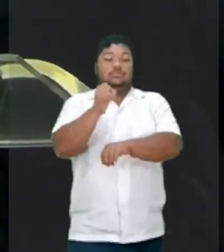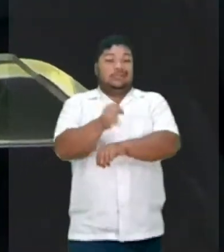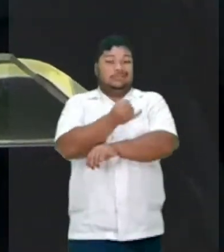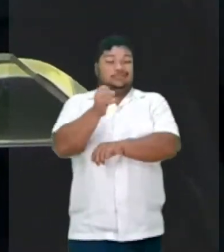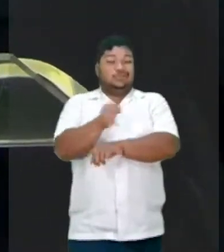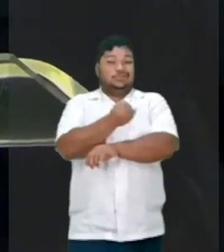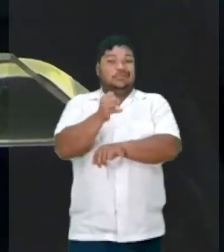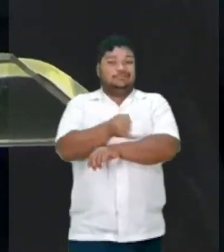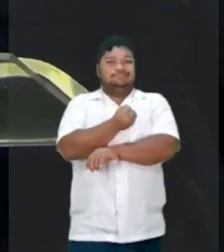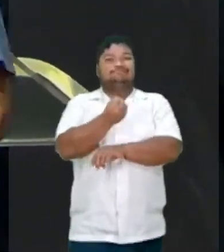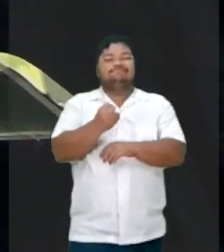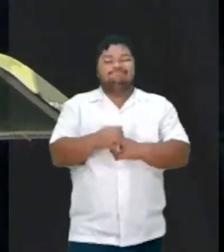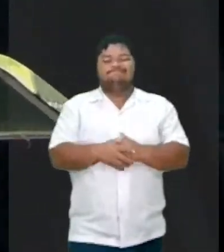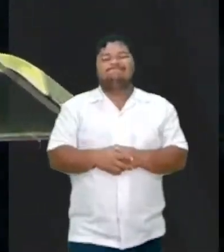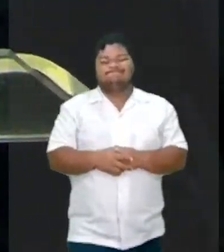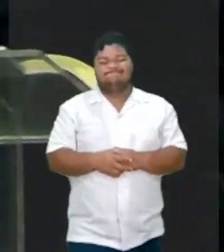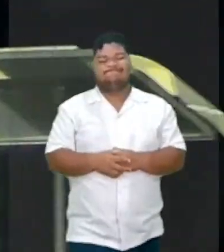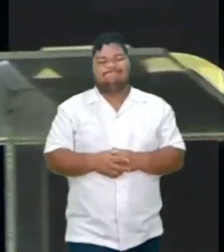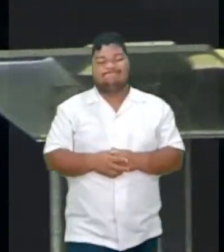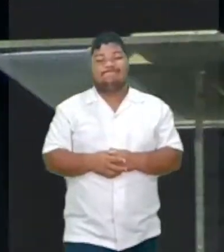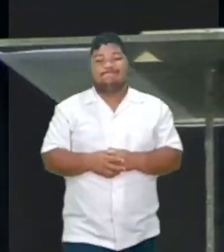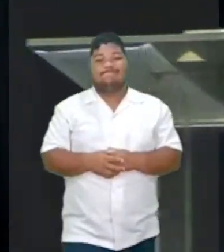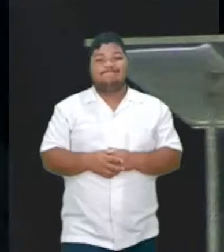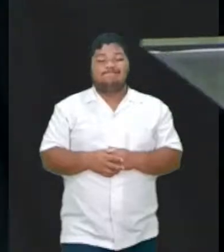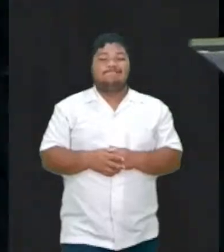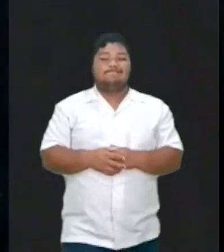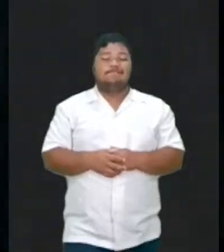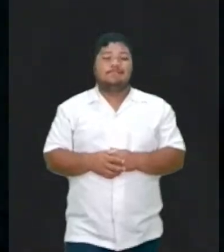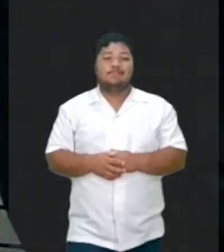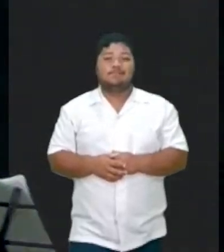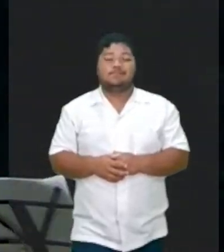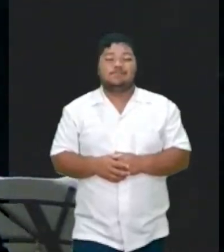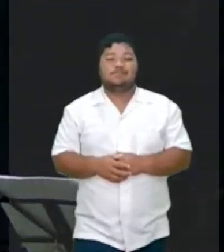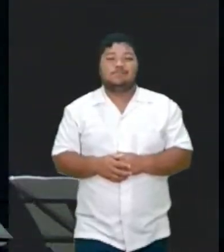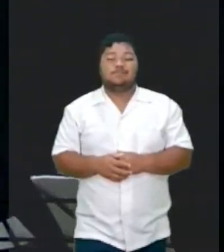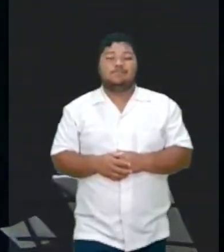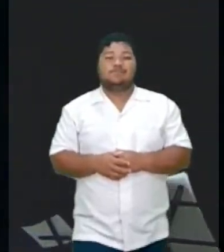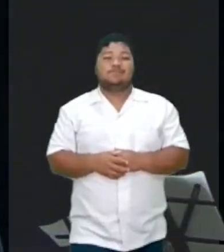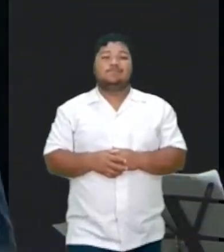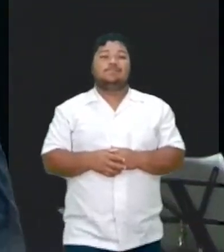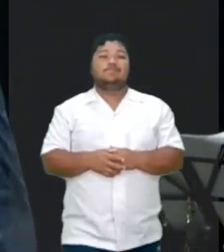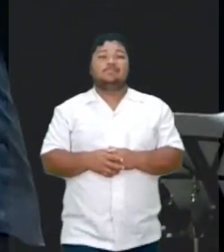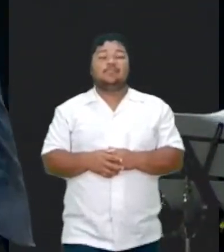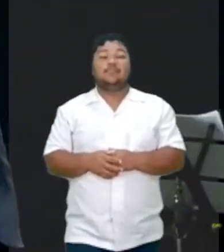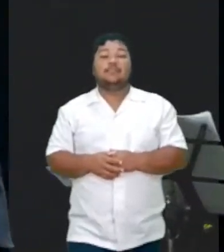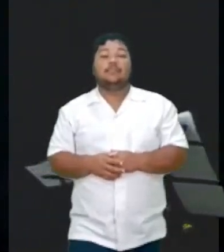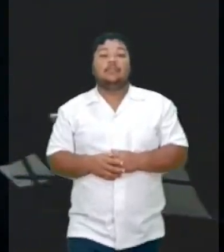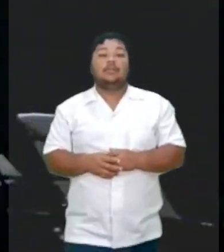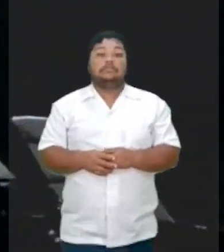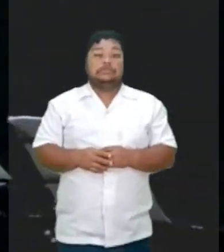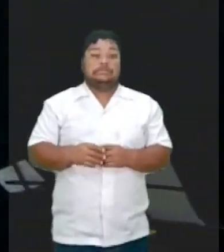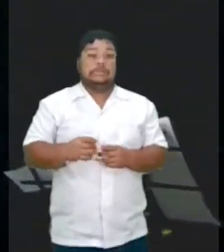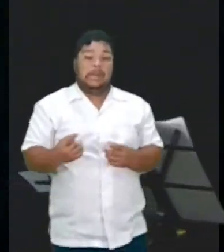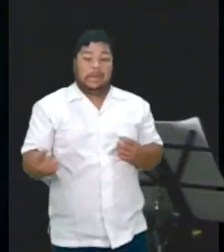Judá em 595 a.C. E a última invasão